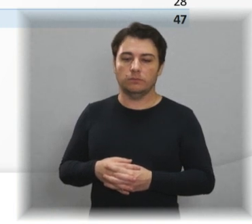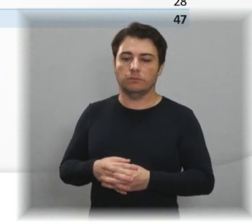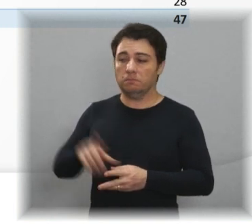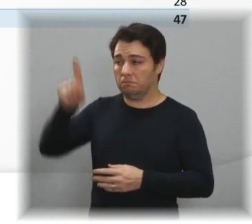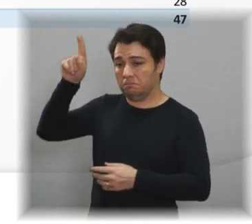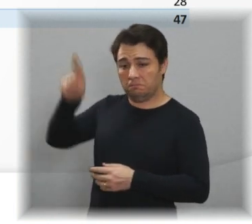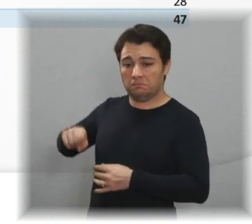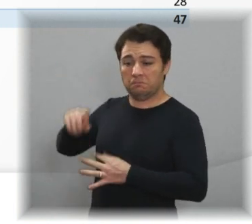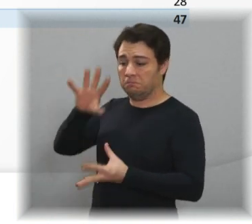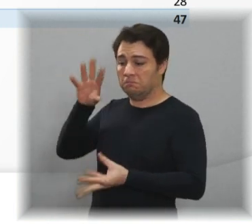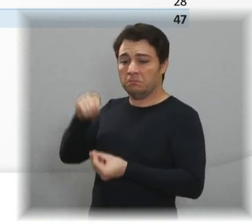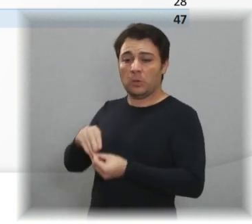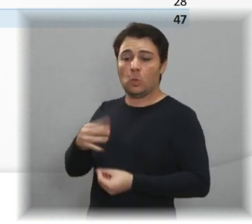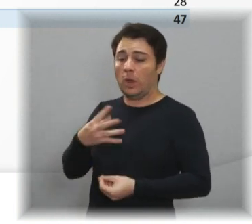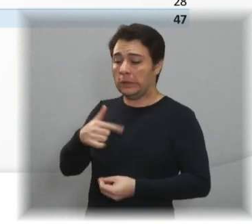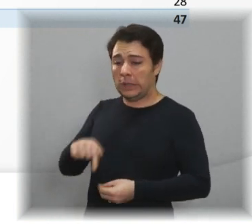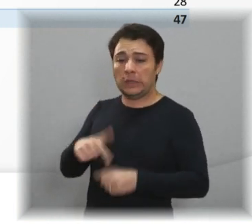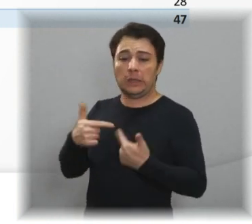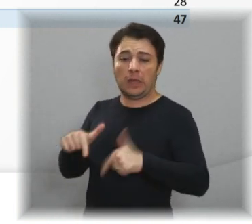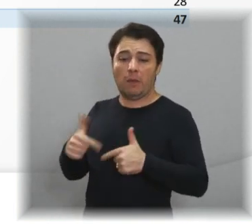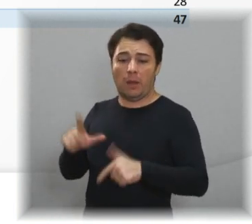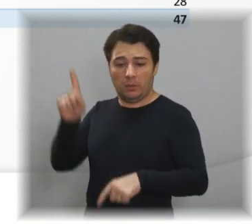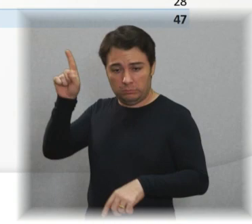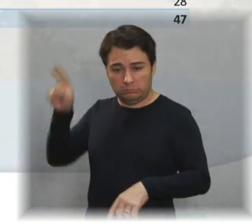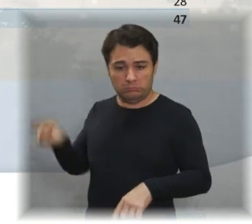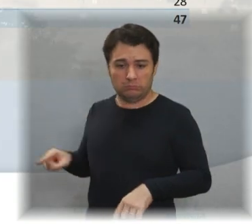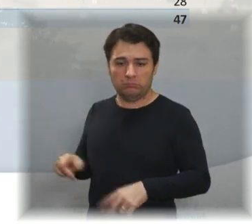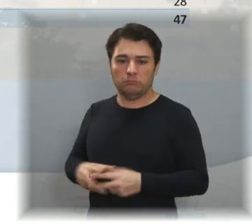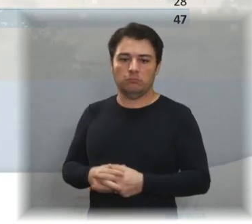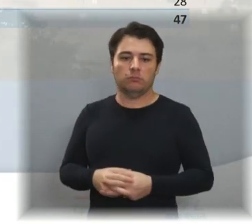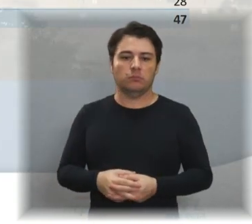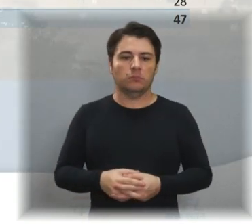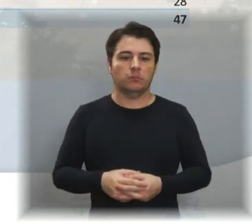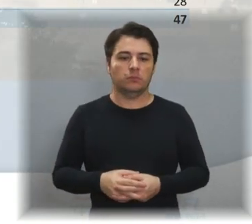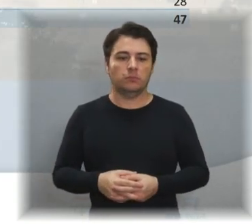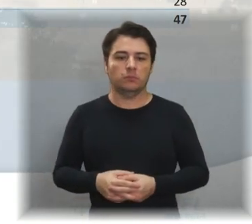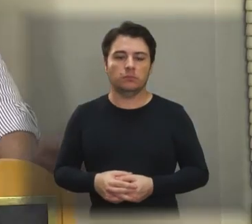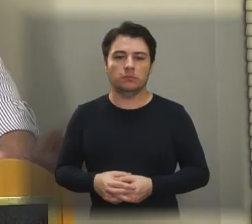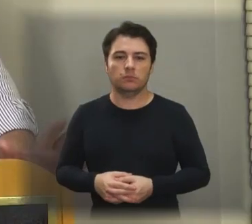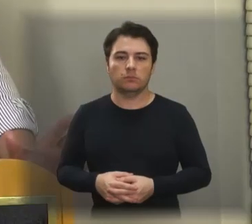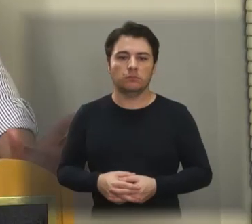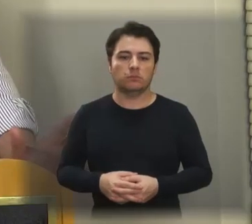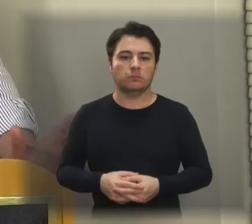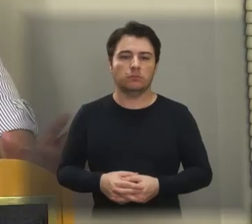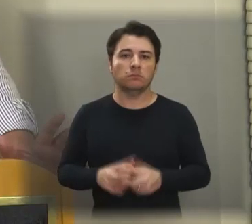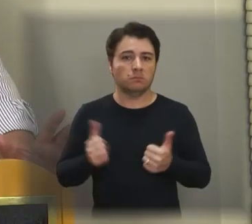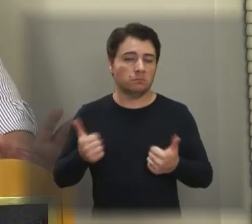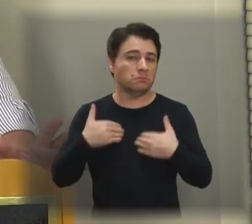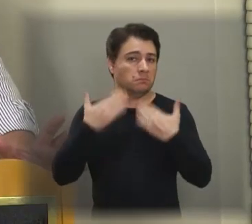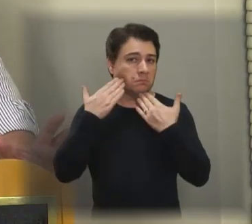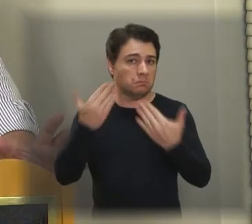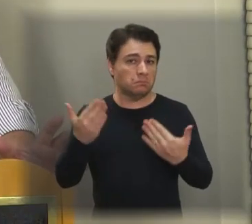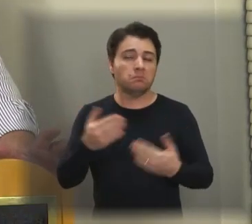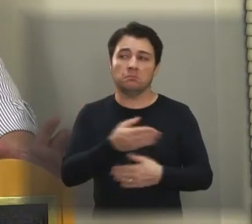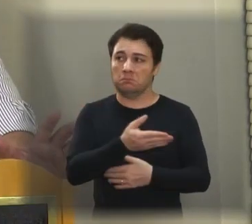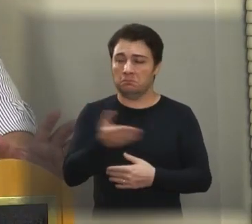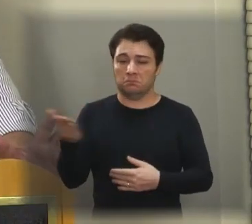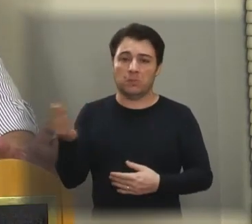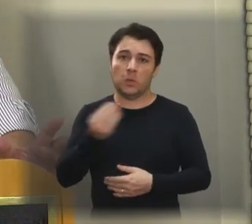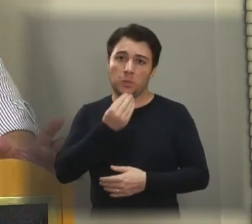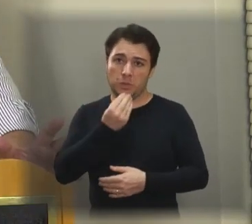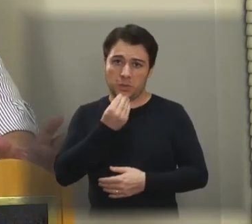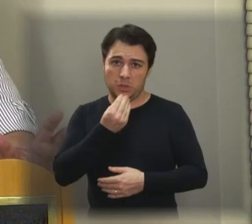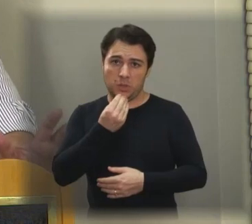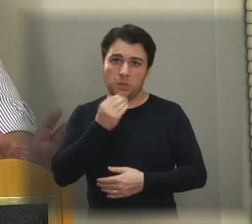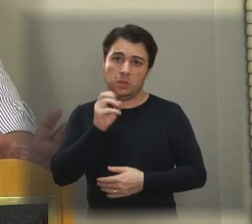melhoramento na Rede Total de 47 obras pode passar fechou agora e esse é só obrigado agradeço a oportunidade